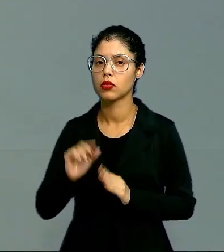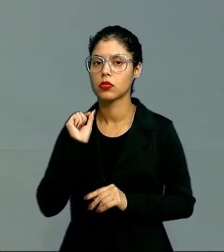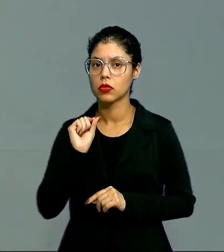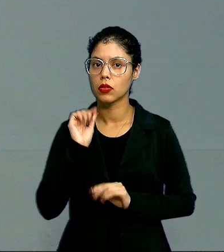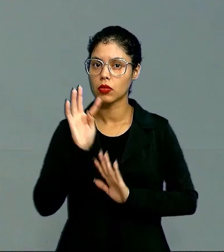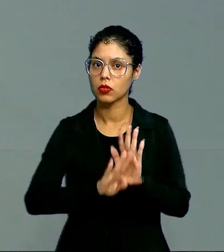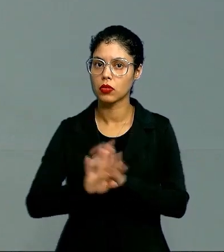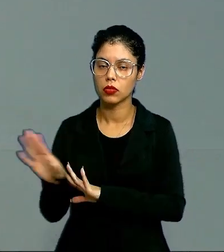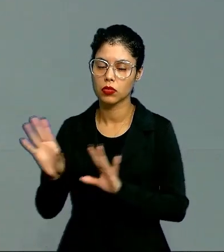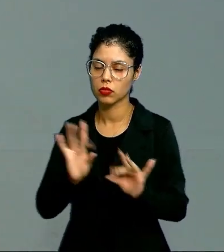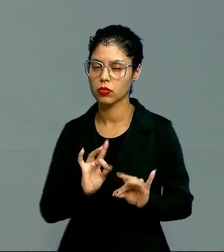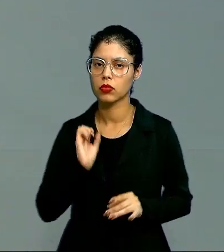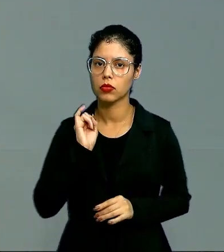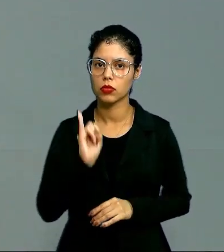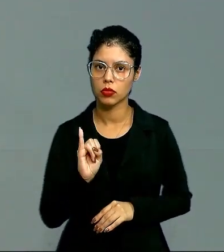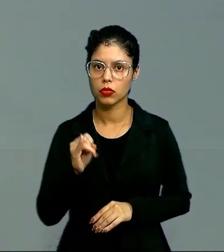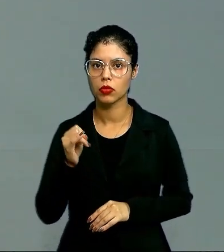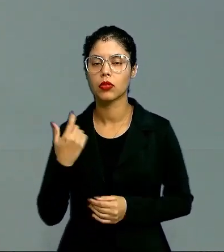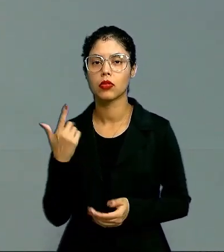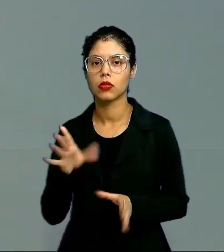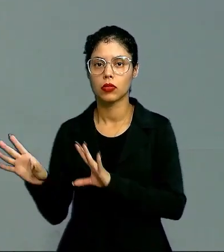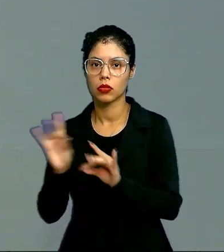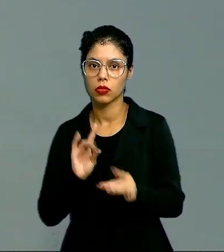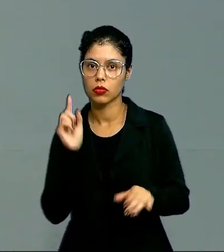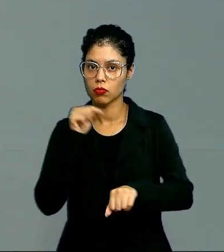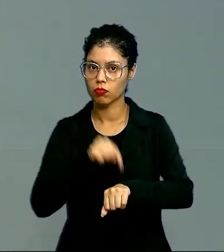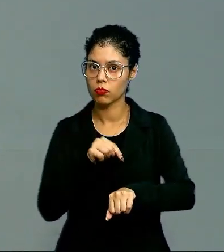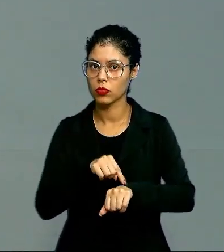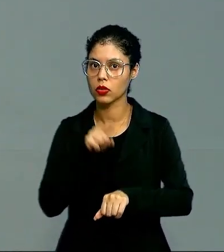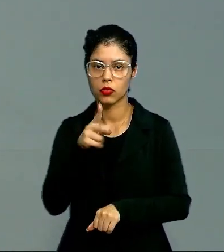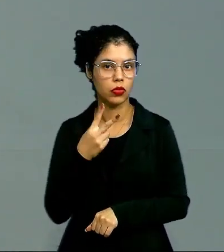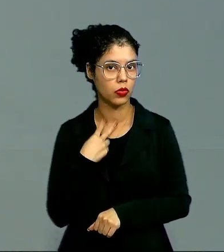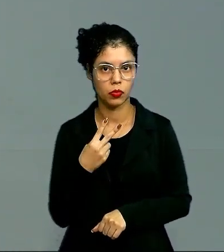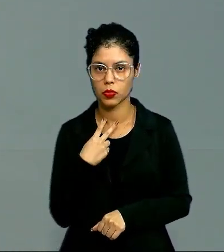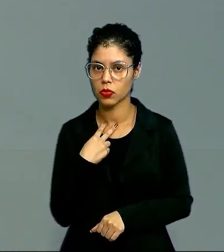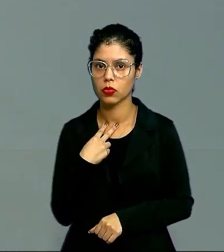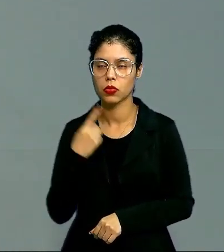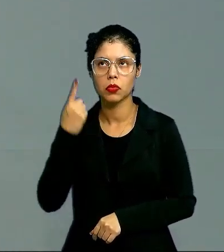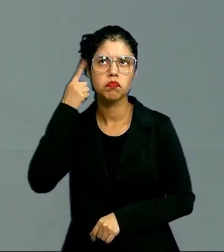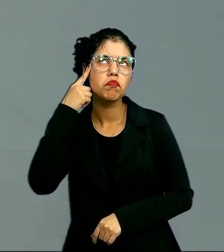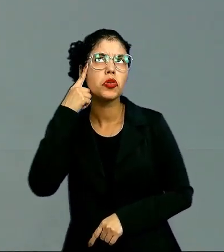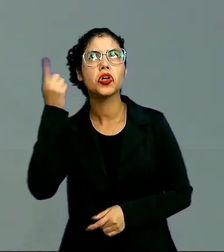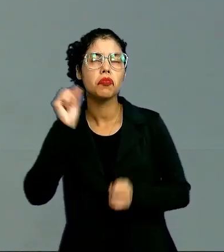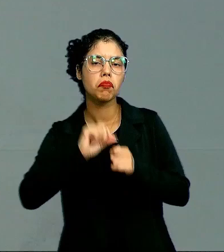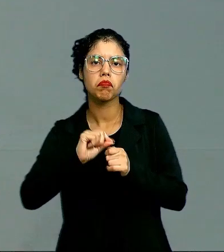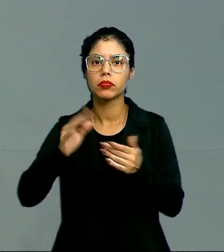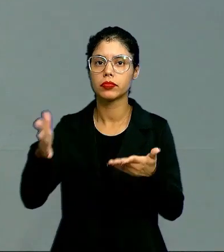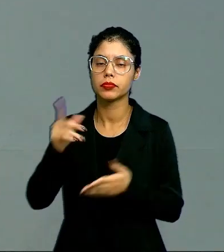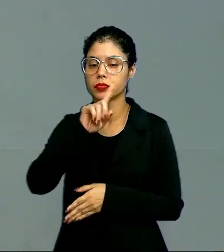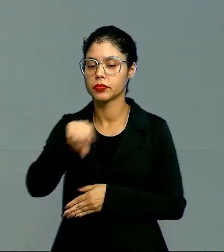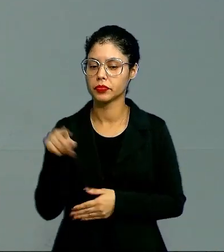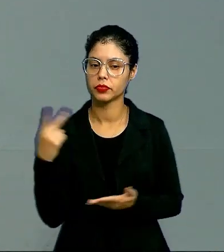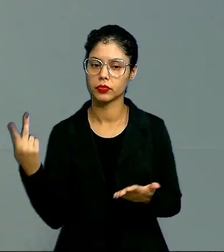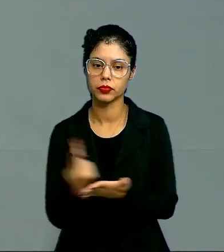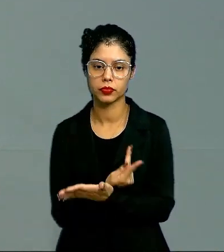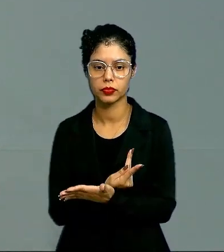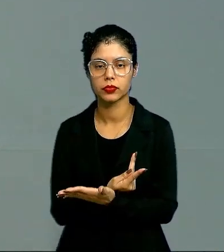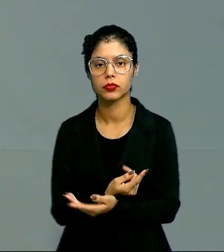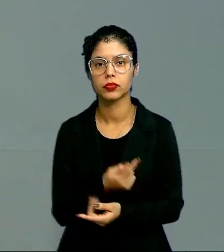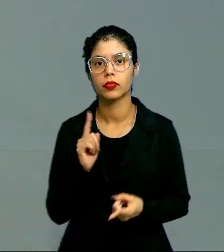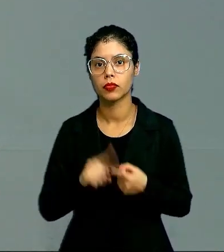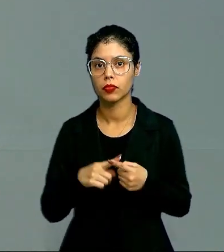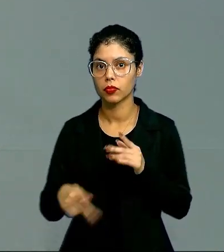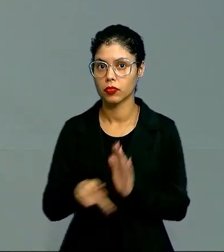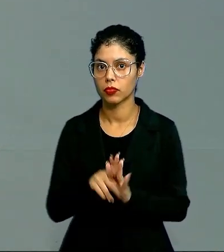o que o texto traz. Se o texto não trouxe a questão do horário, você não vai inventar. Porque o que acontece de nós marcarmos a alternativa